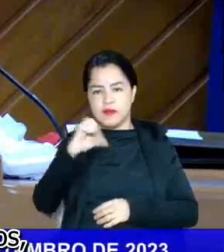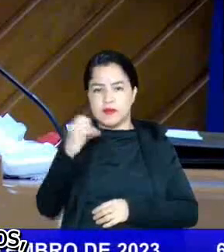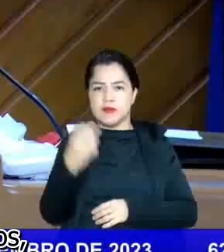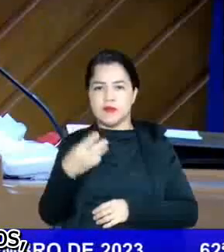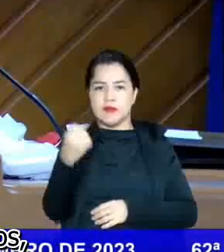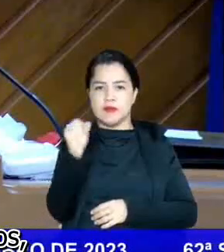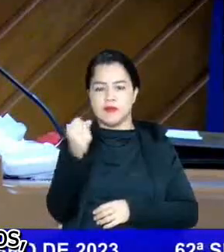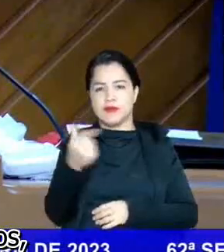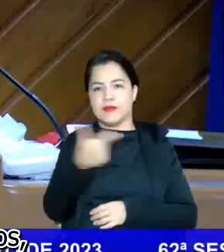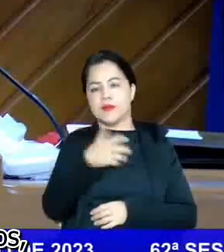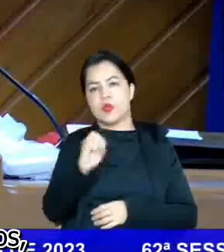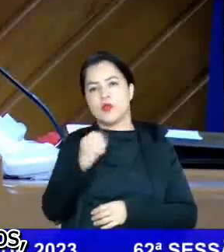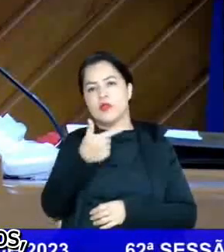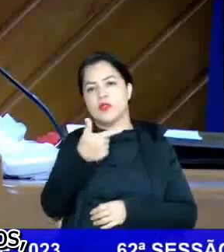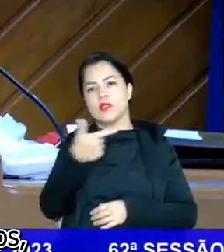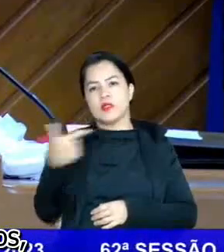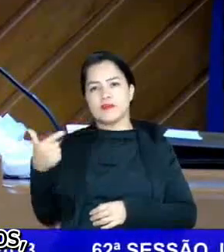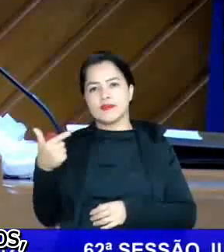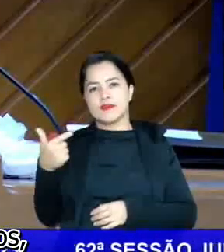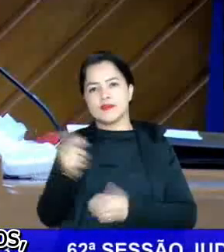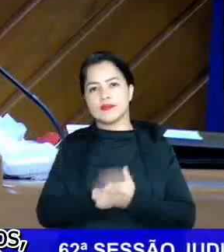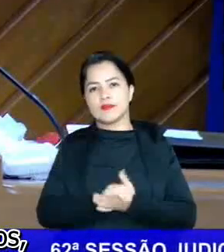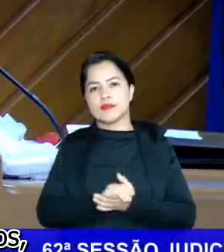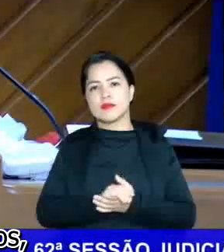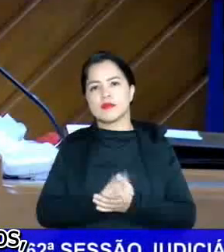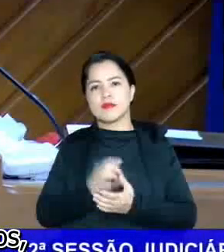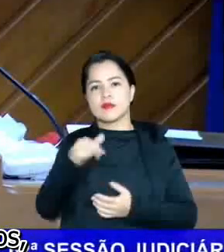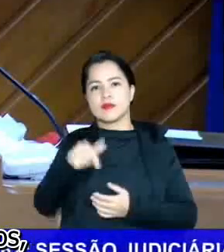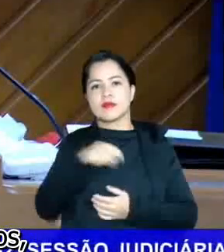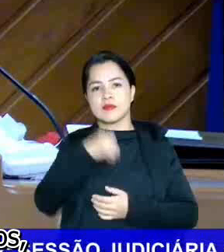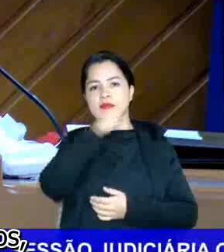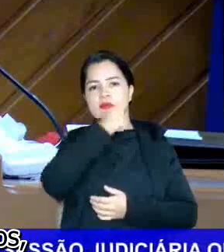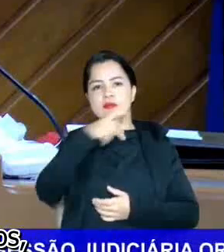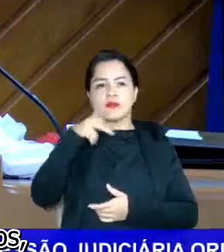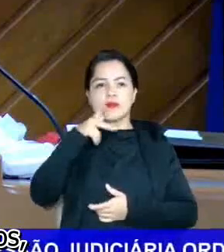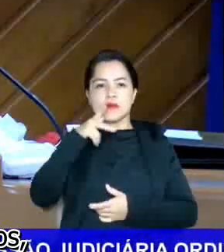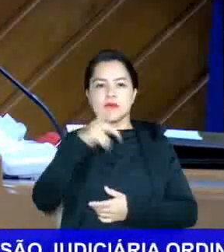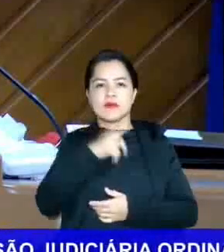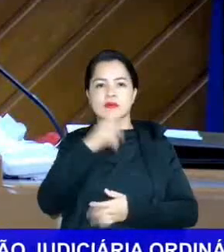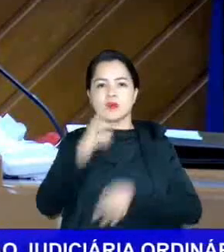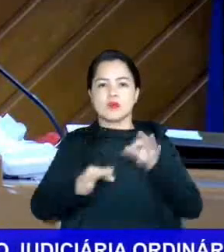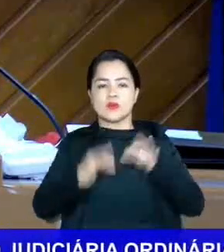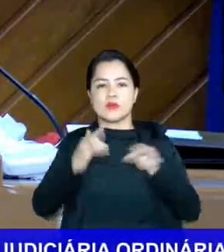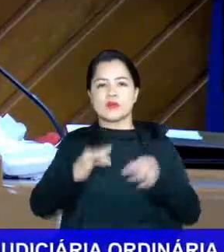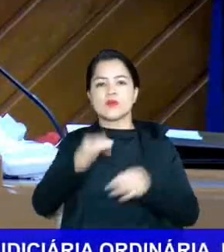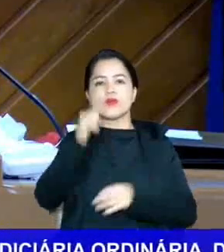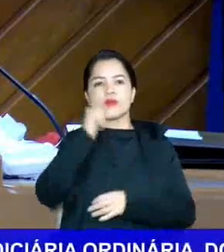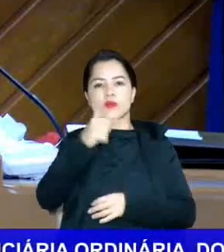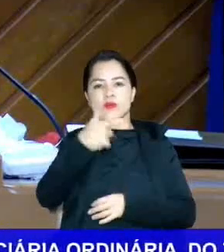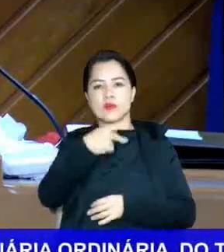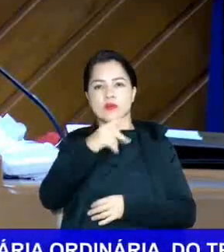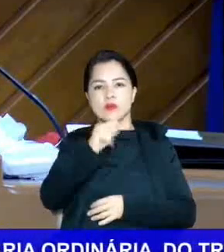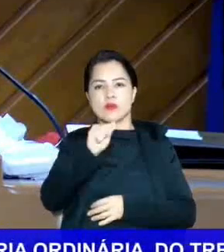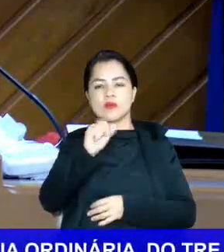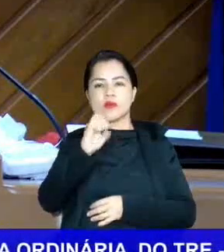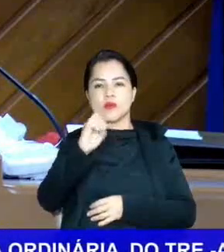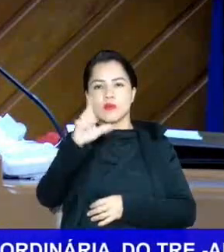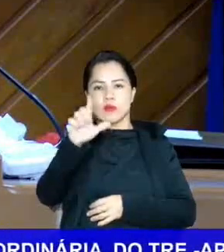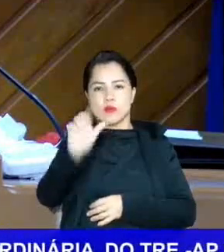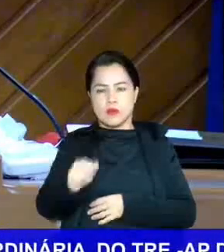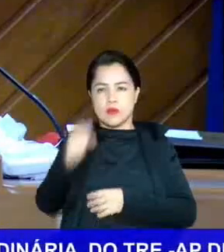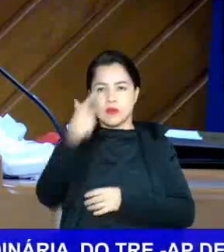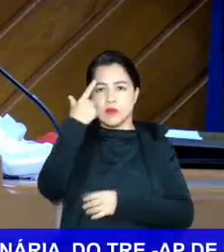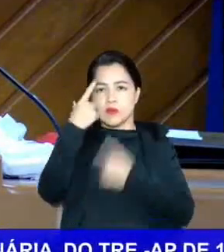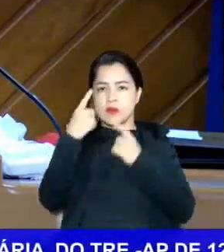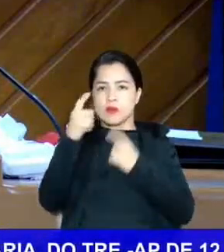0600-938 de 2022. Origem é Macapá, relatora a juíza Paola Santos, interessada é Anne Távora